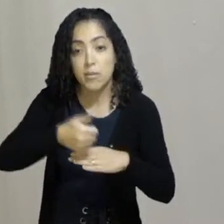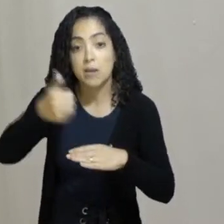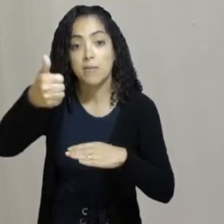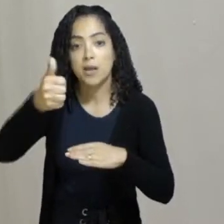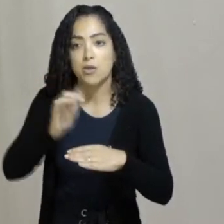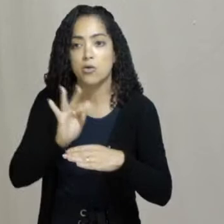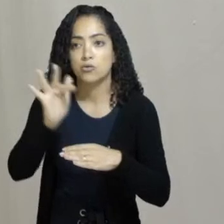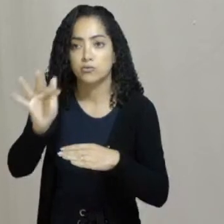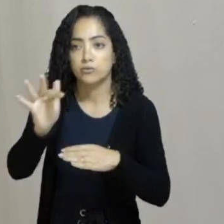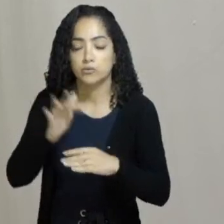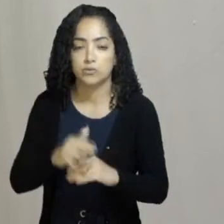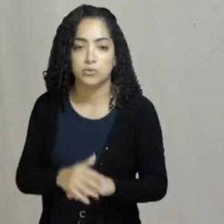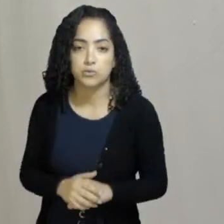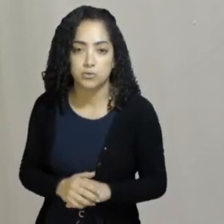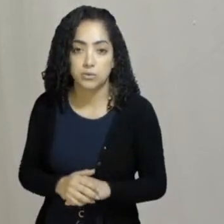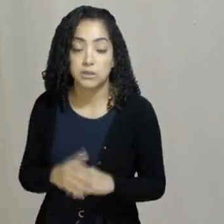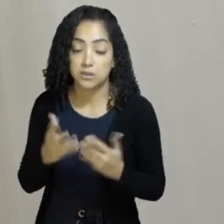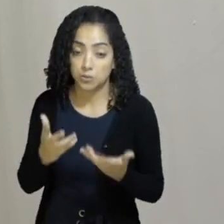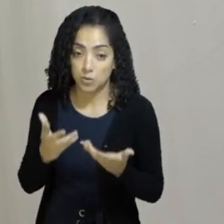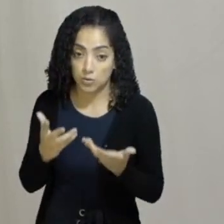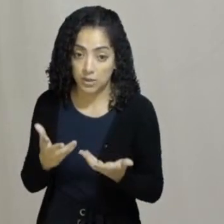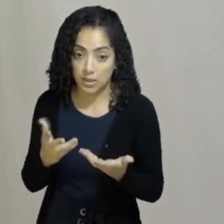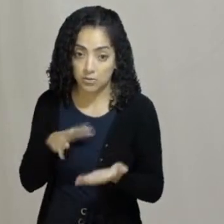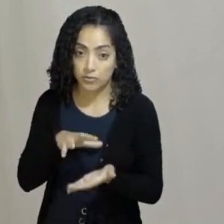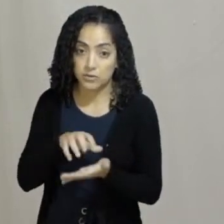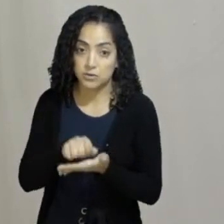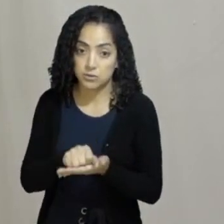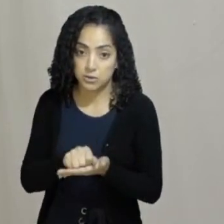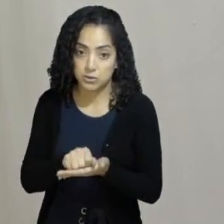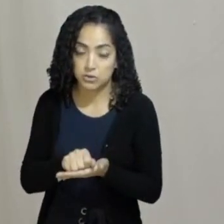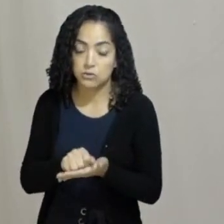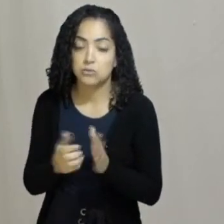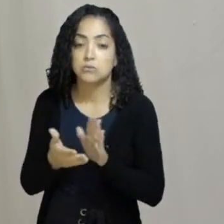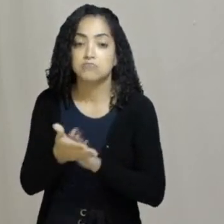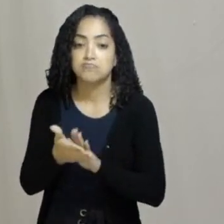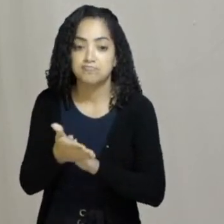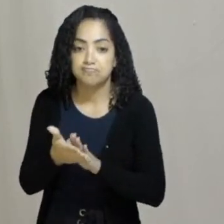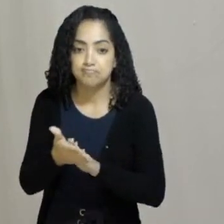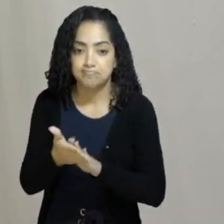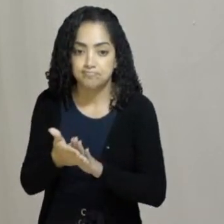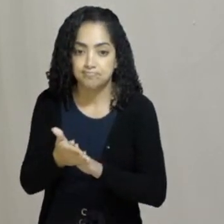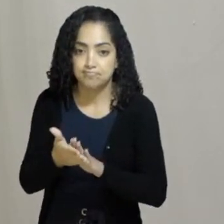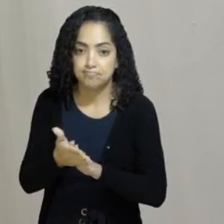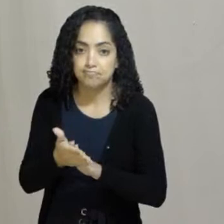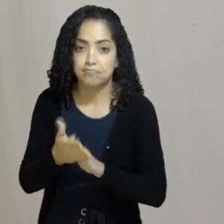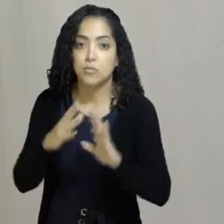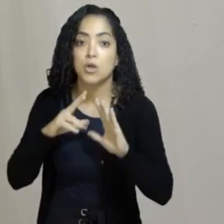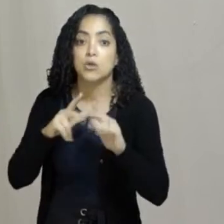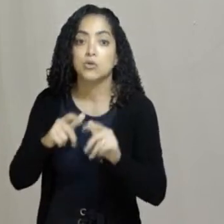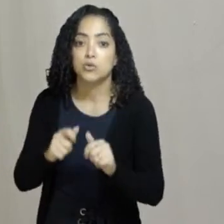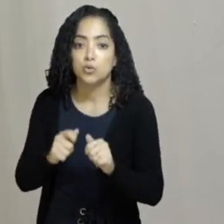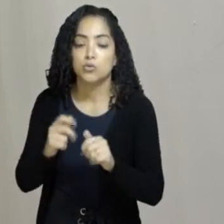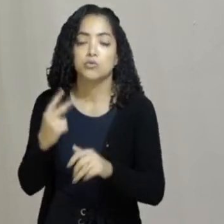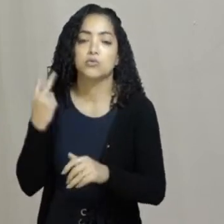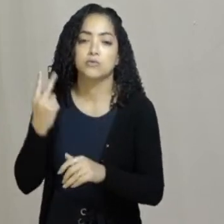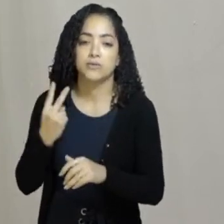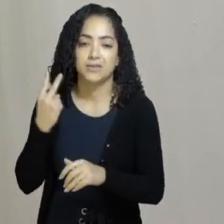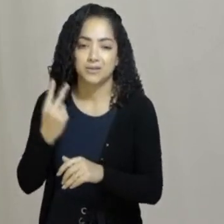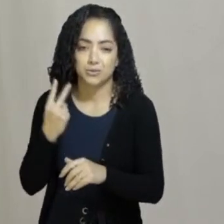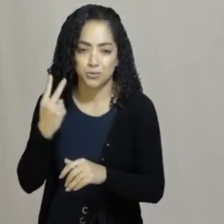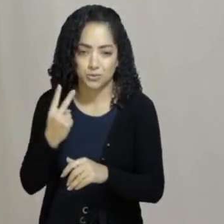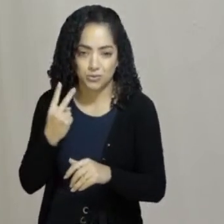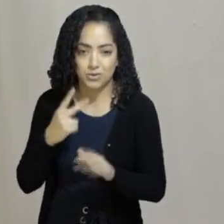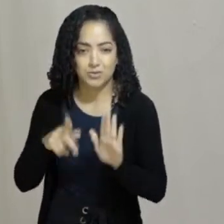amanhã então eu quero fazer o registro e parabenizar todos os vereadores de Joinville